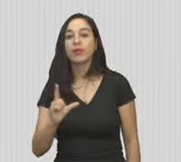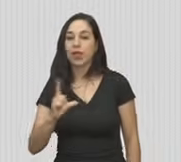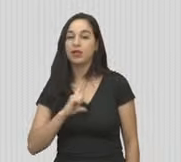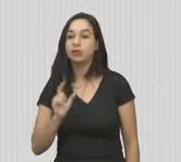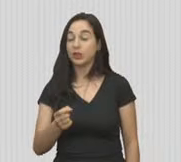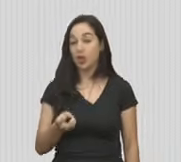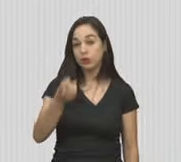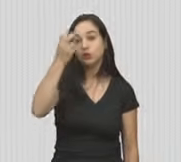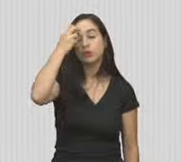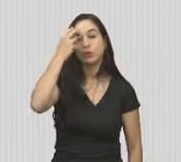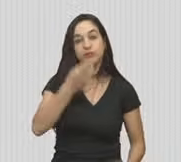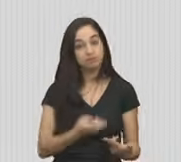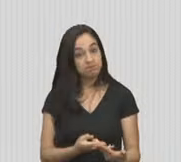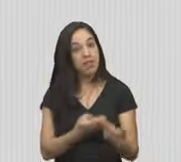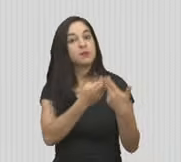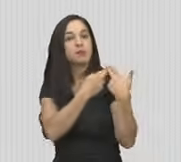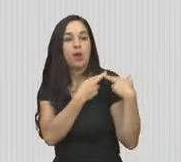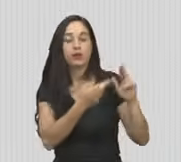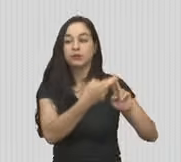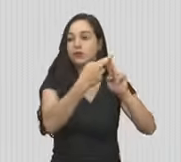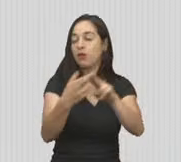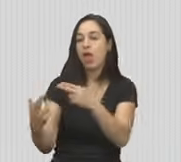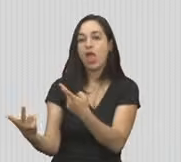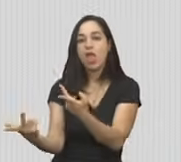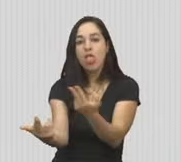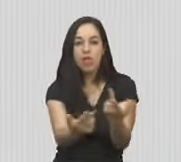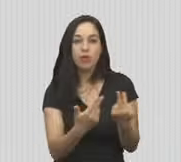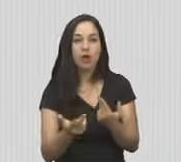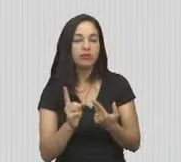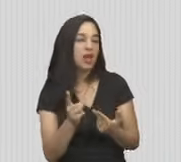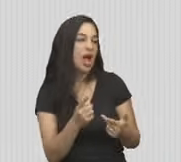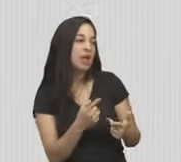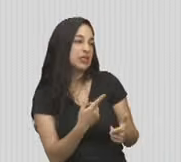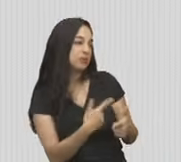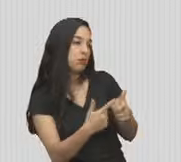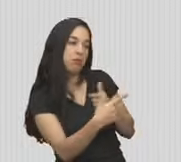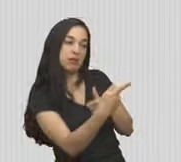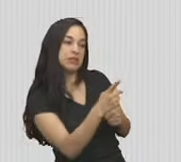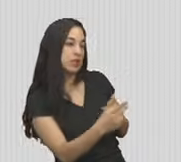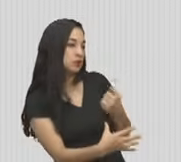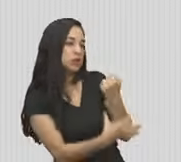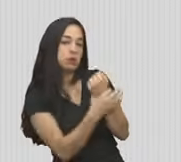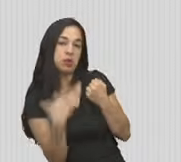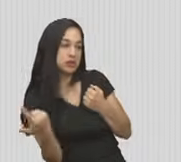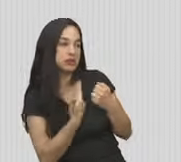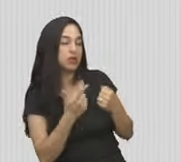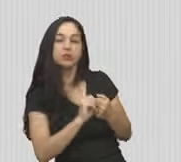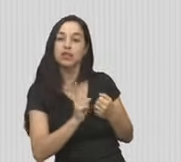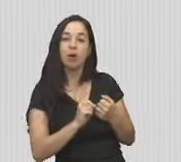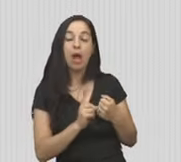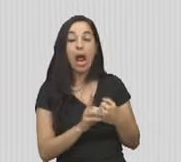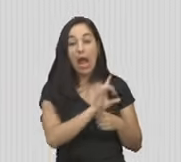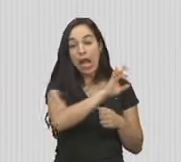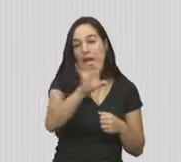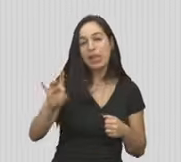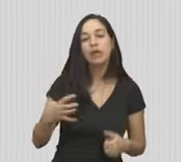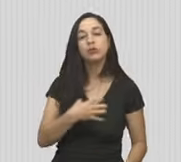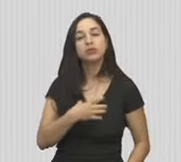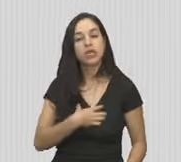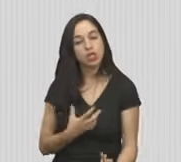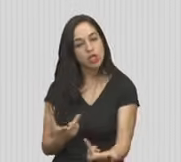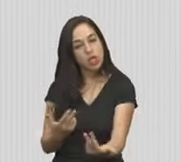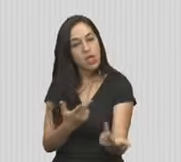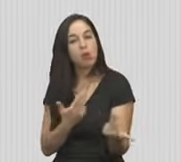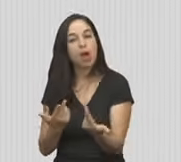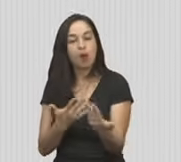da corresponsabilidade. Lá, a segurança não é um problema dos outros, é um problema meu. O cidadão, ele se sente um